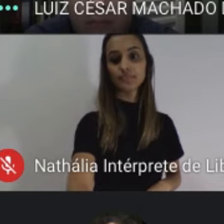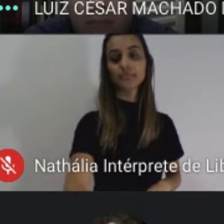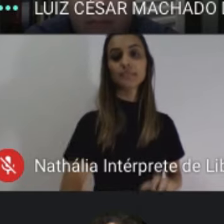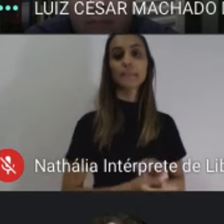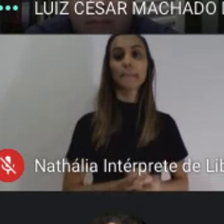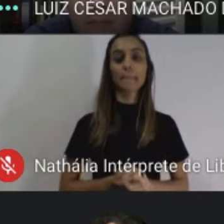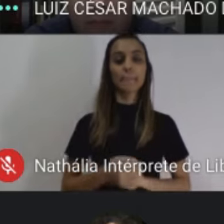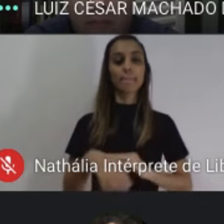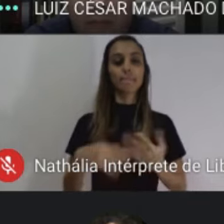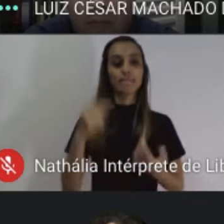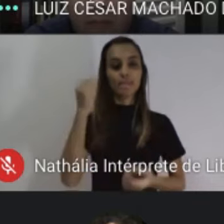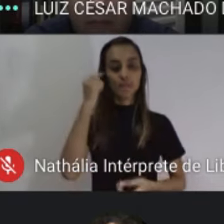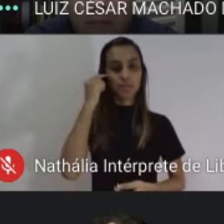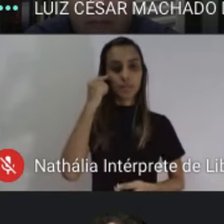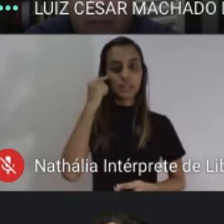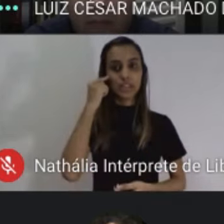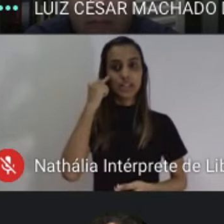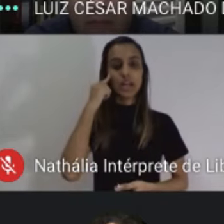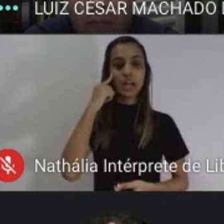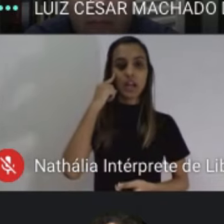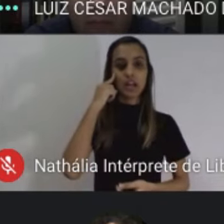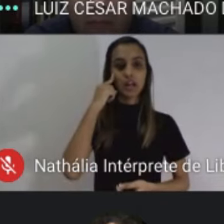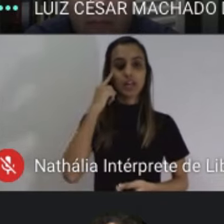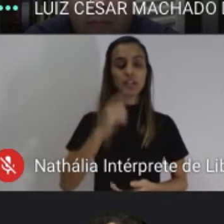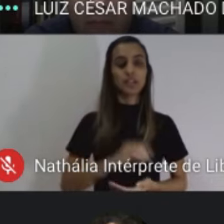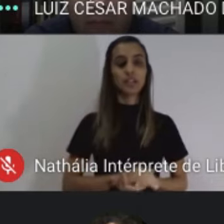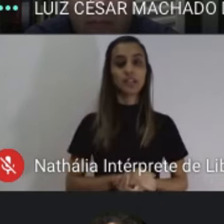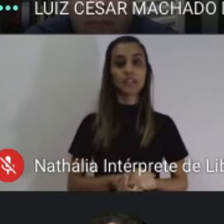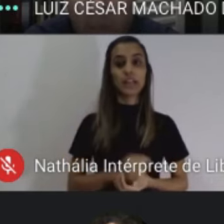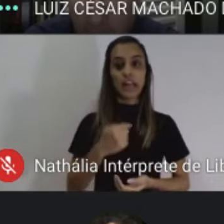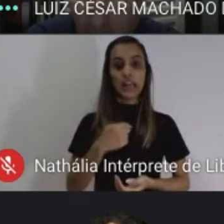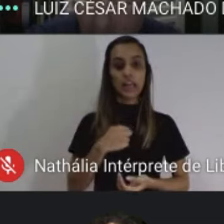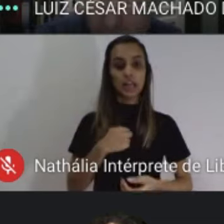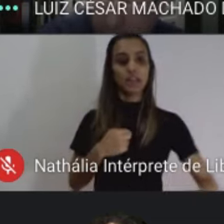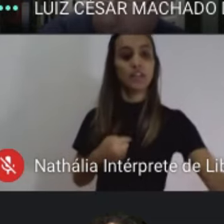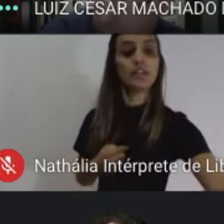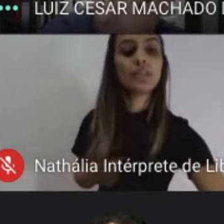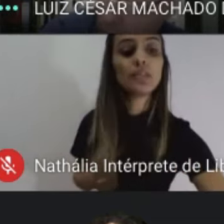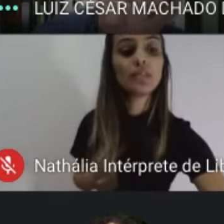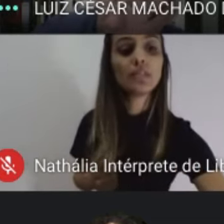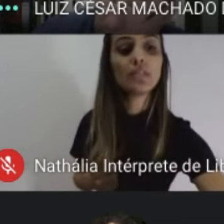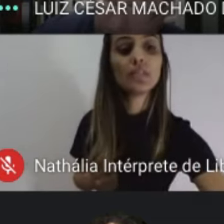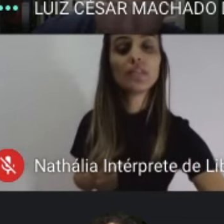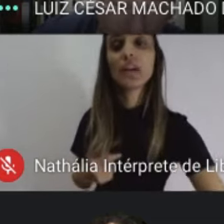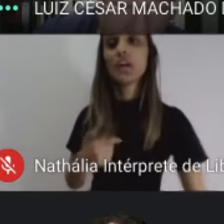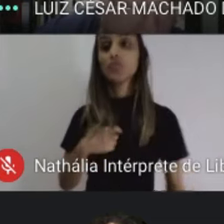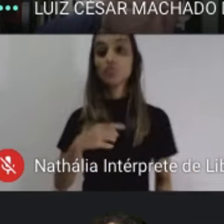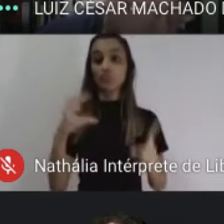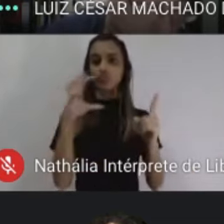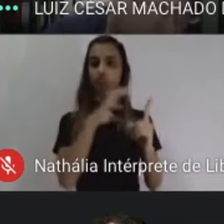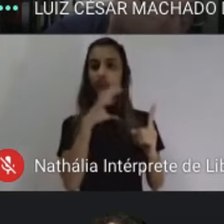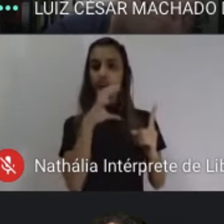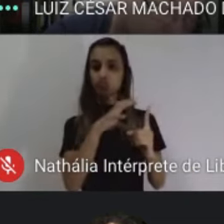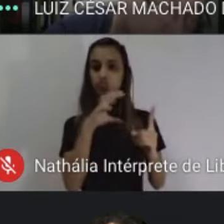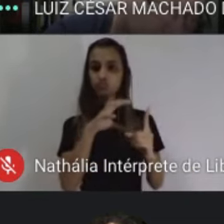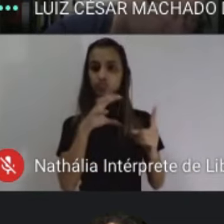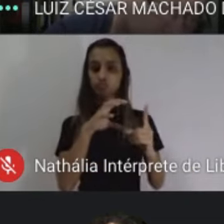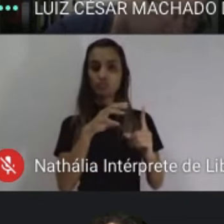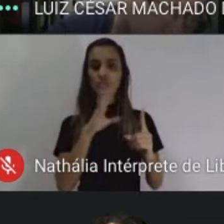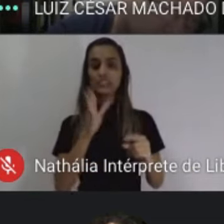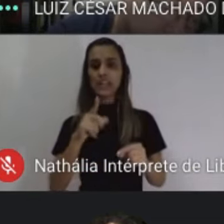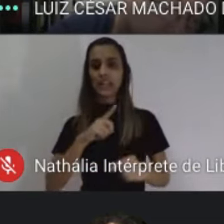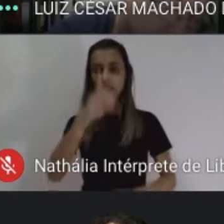Estado em si e a soberania estatal. O fato do Estado ser soberano e ele mesmo, por si só, ter o direito de